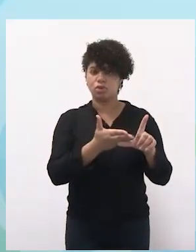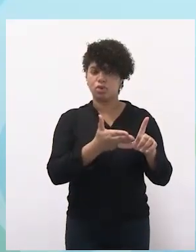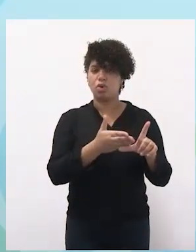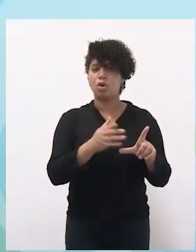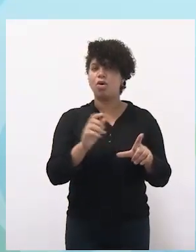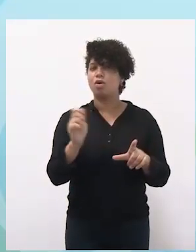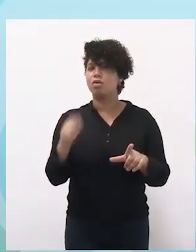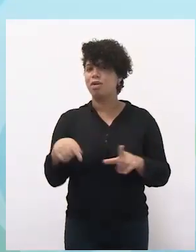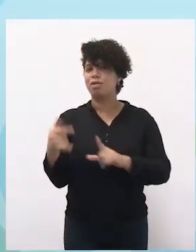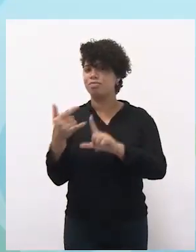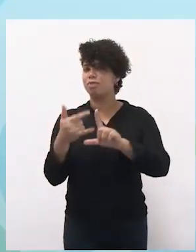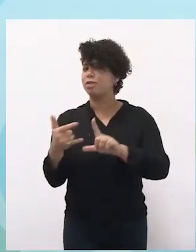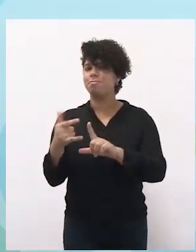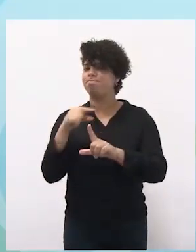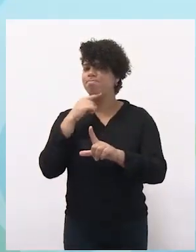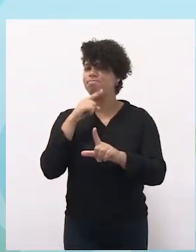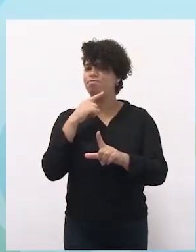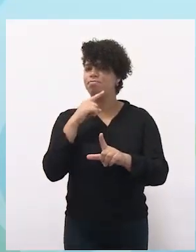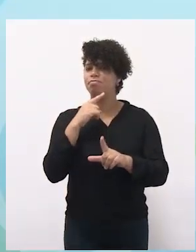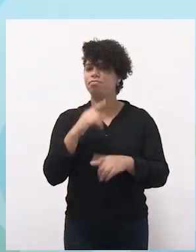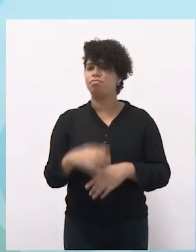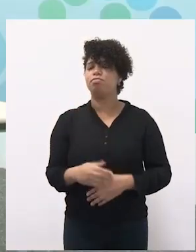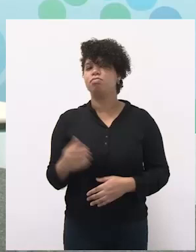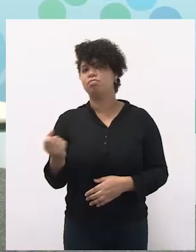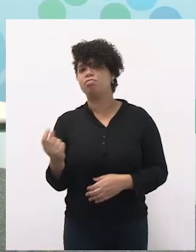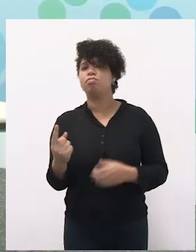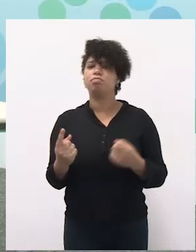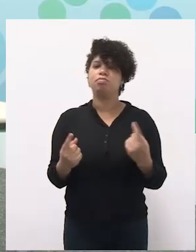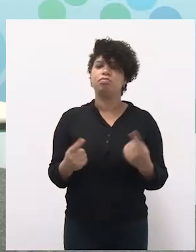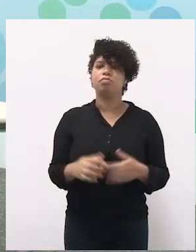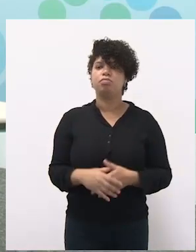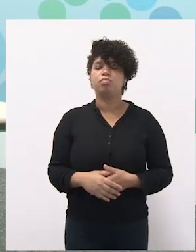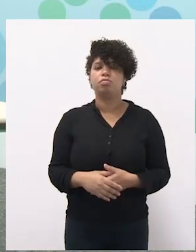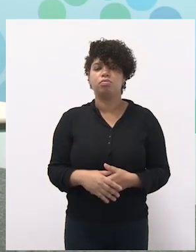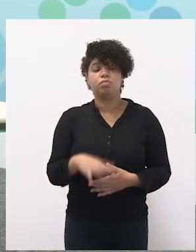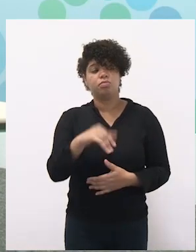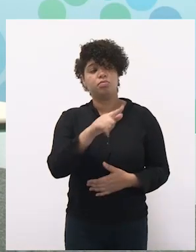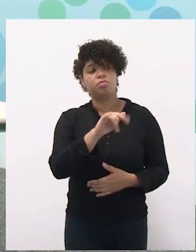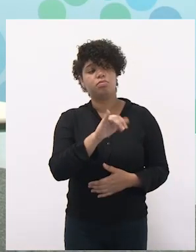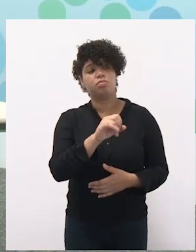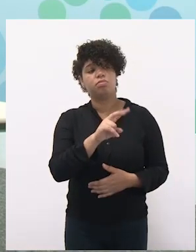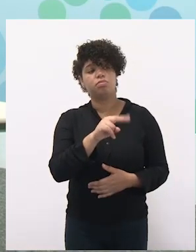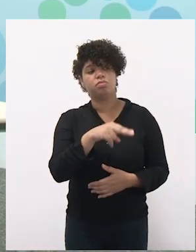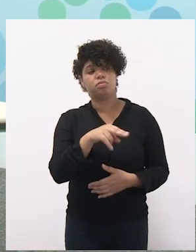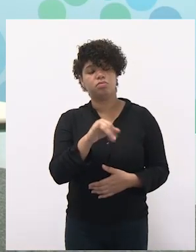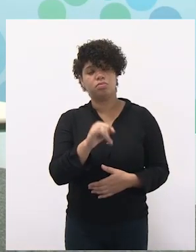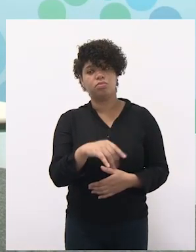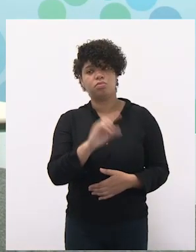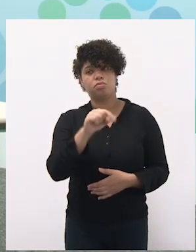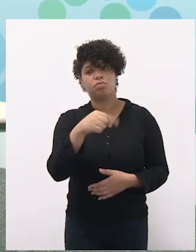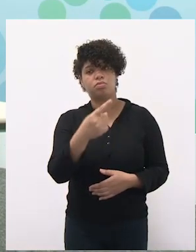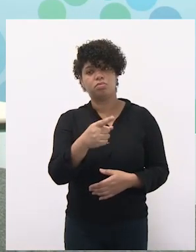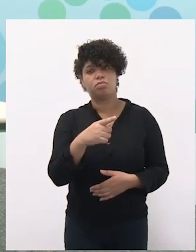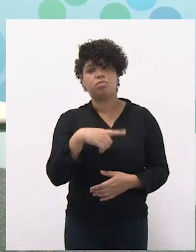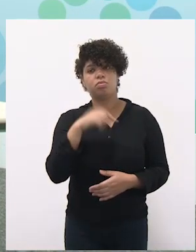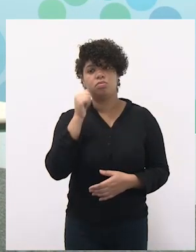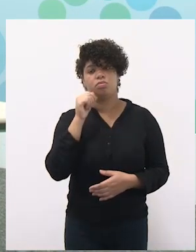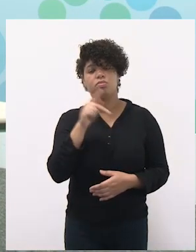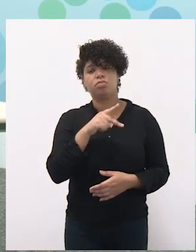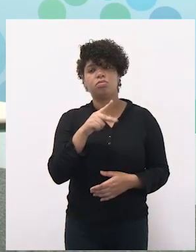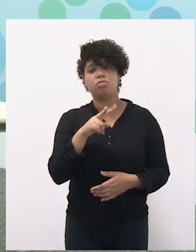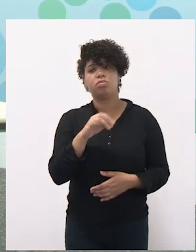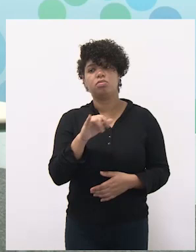sempre lembrar disso, tá? Ô, Giovanni, depois, a hora que você engatar aí, a professora